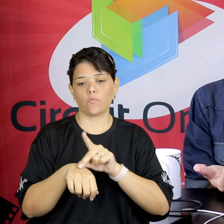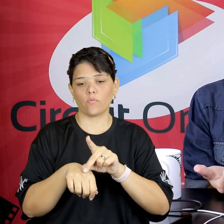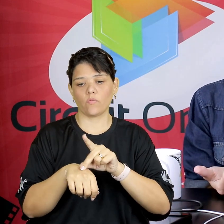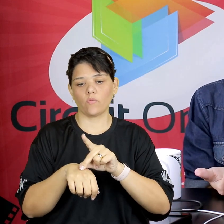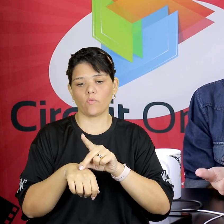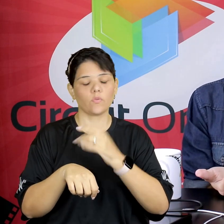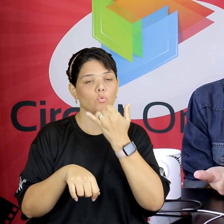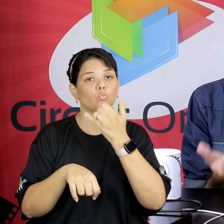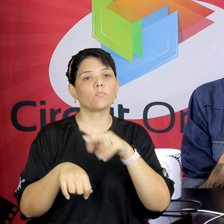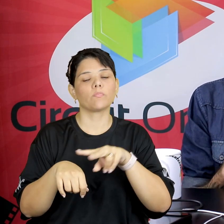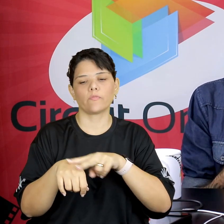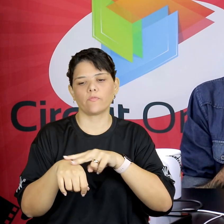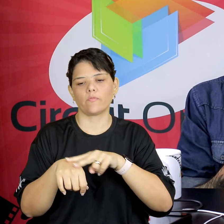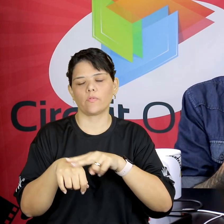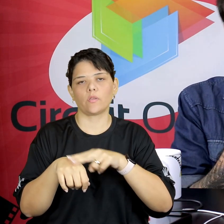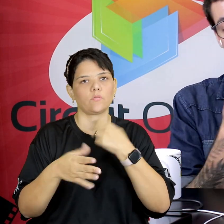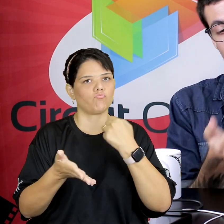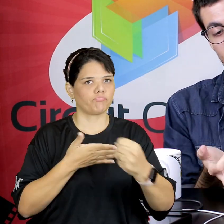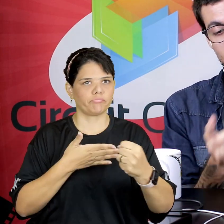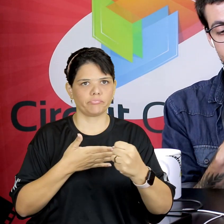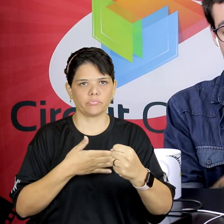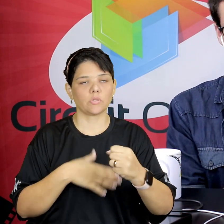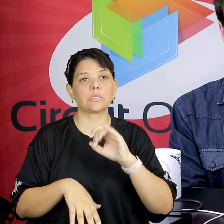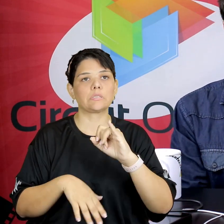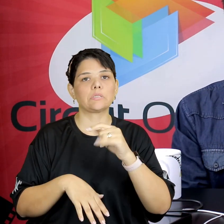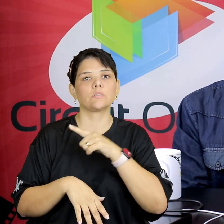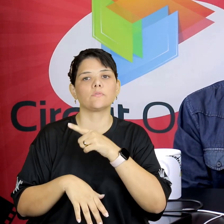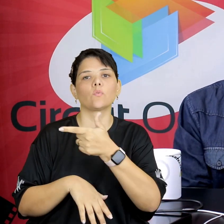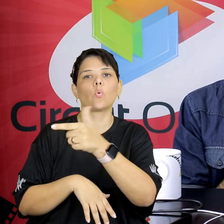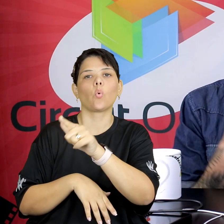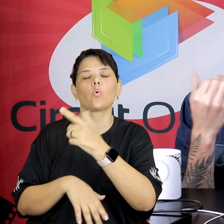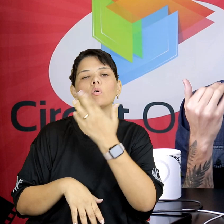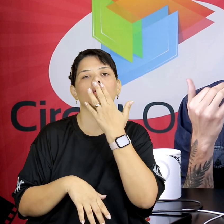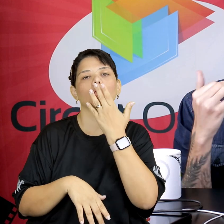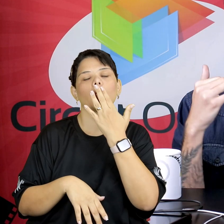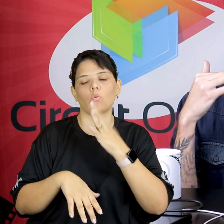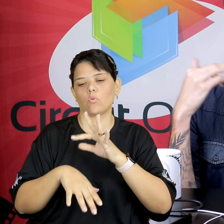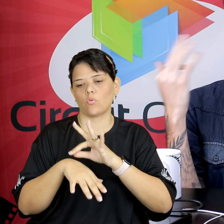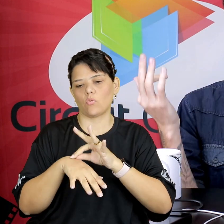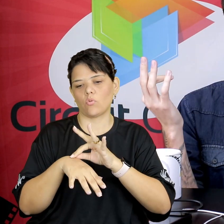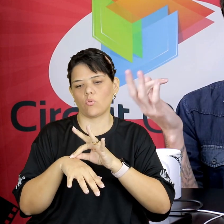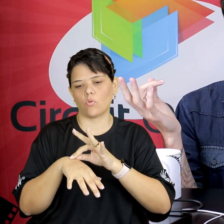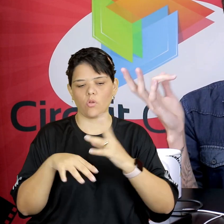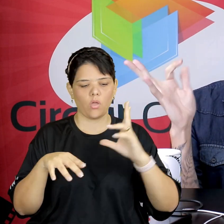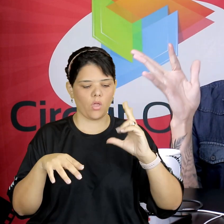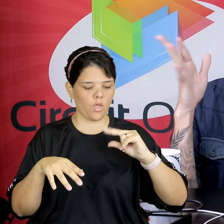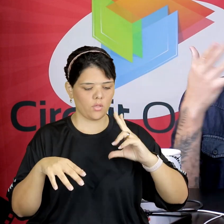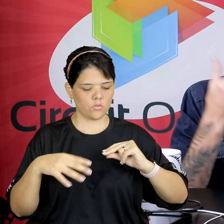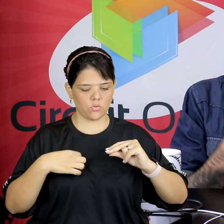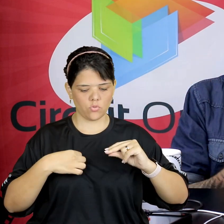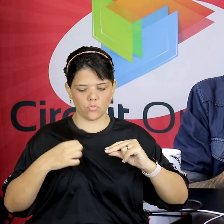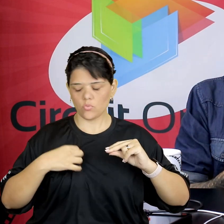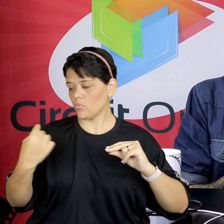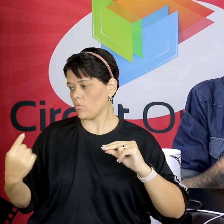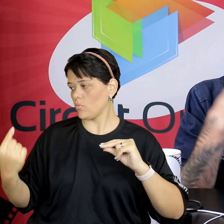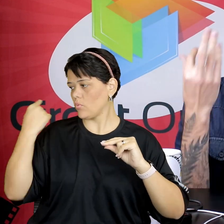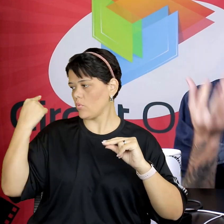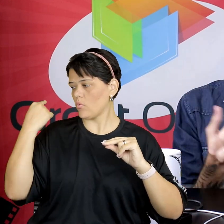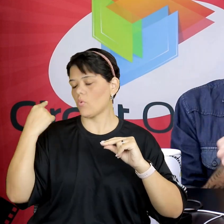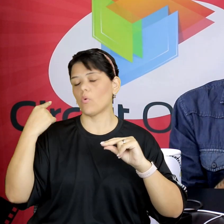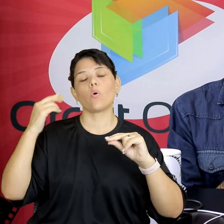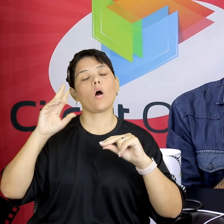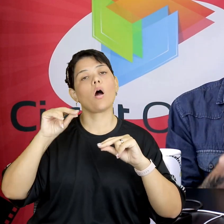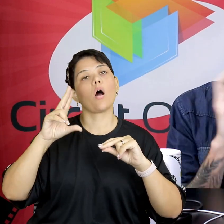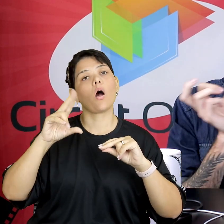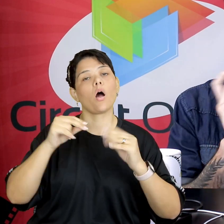já era. Se ela tiver com outra cor de roupa e, sei lá, ela tá de azul e o fundo é azul, já